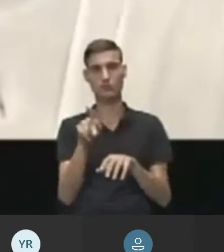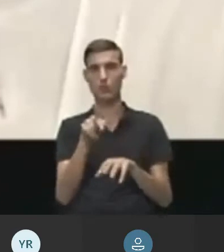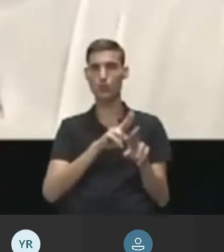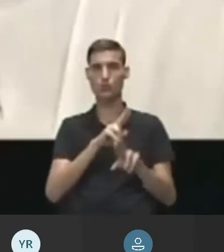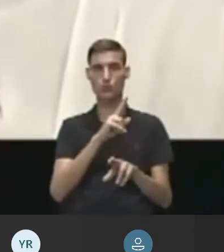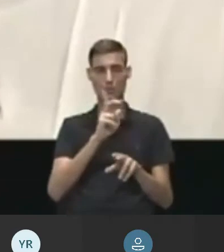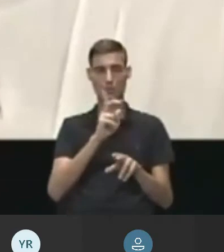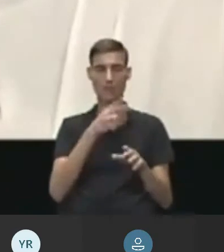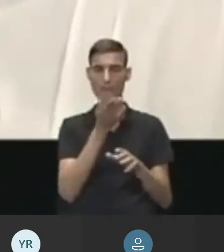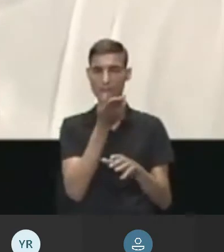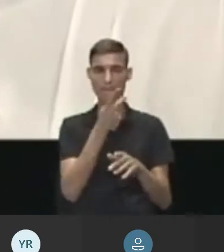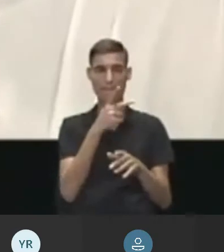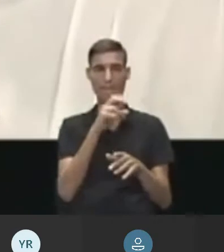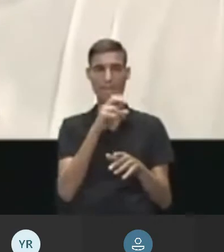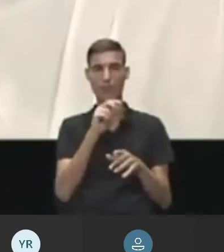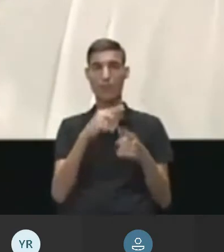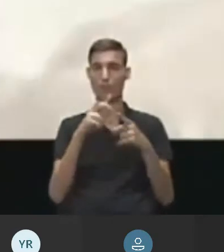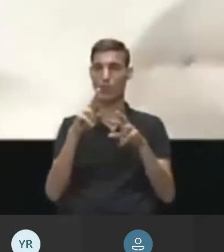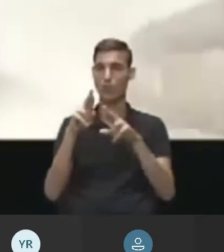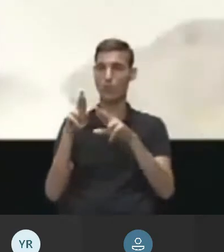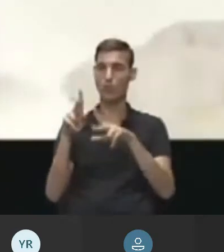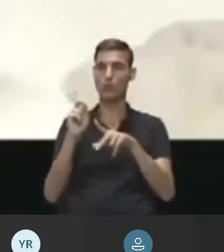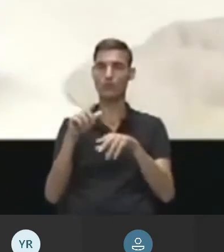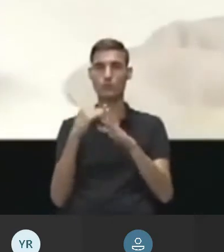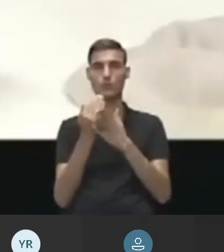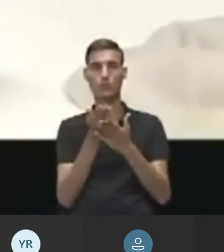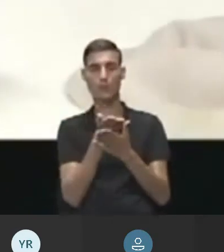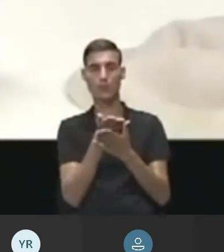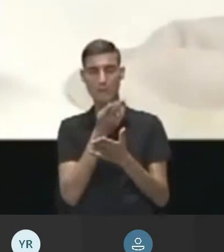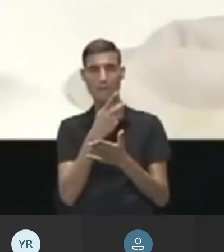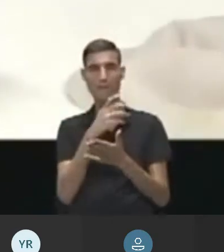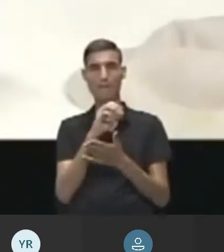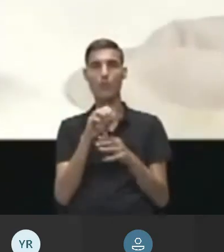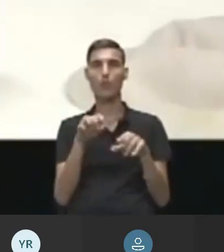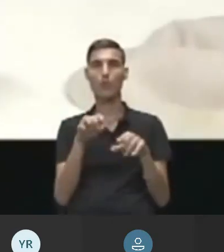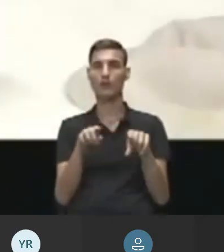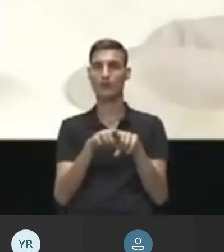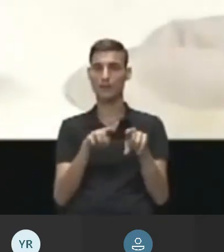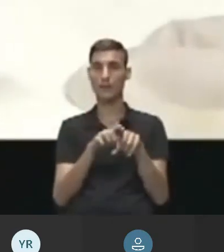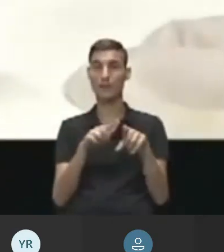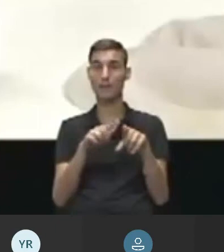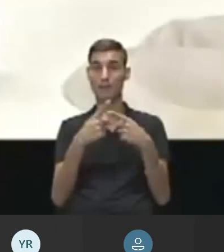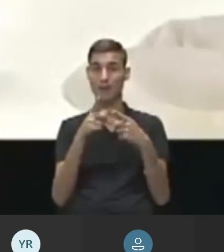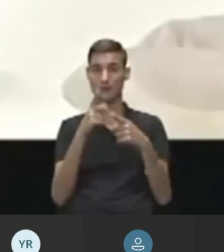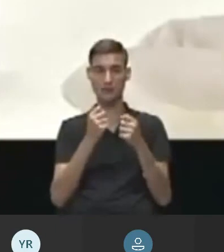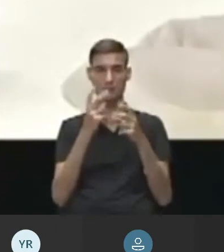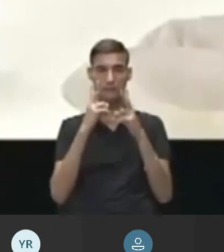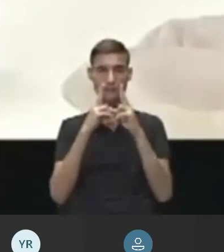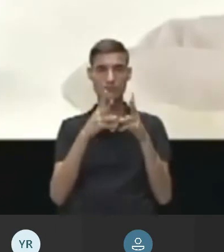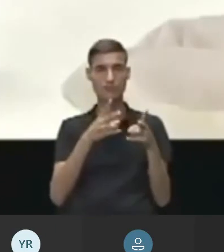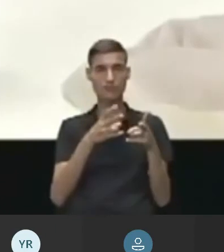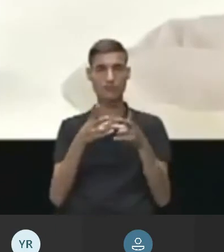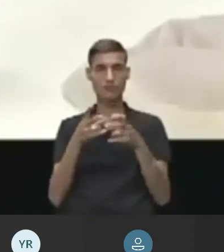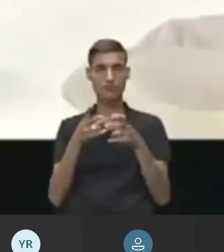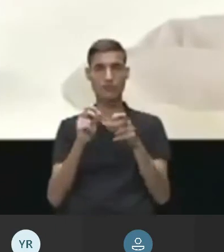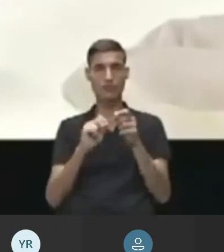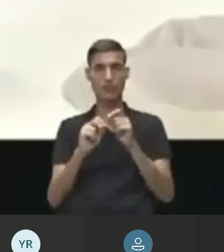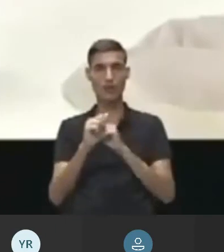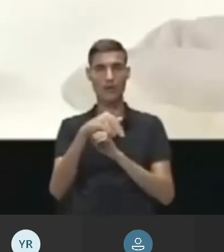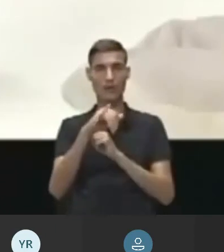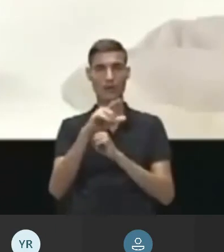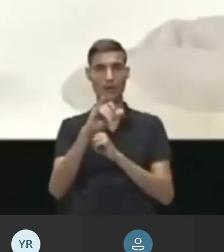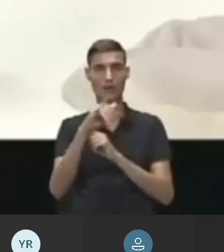lá na balança de anilina com 250 ml de éter do álcool. A gente